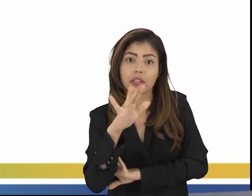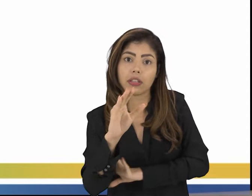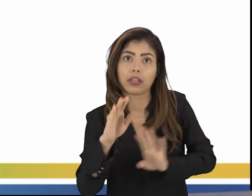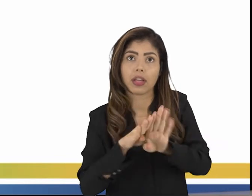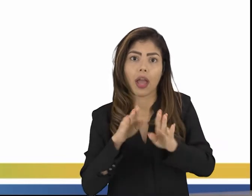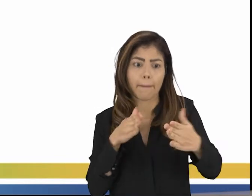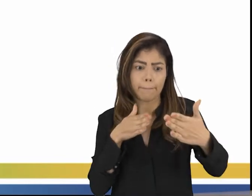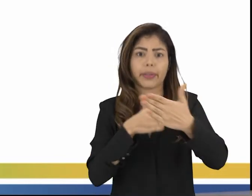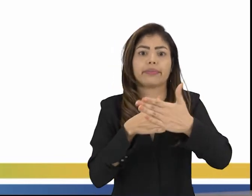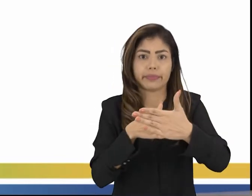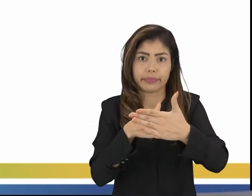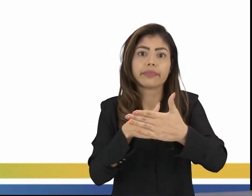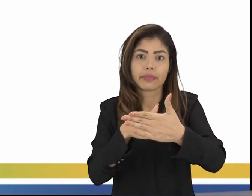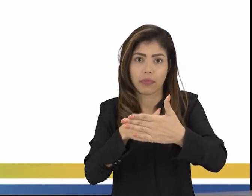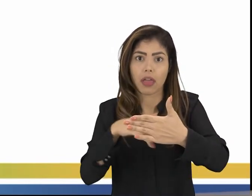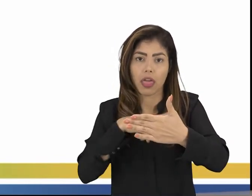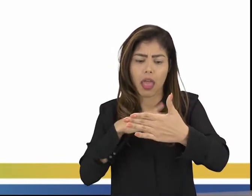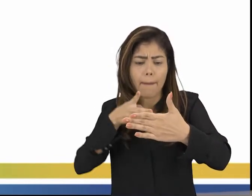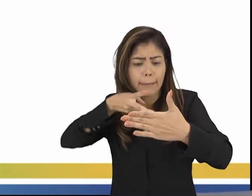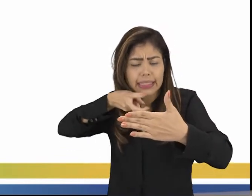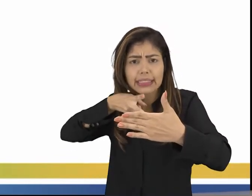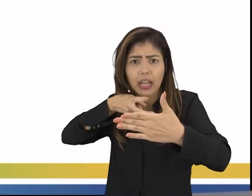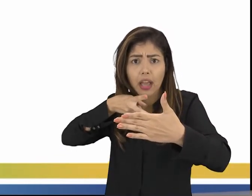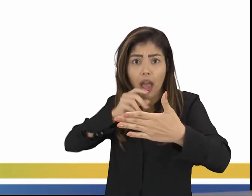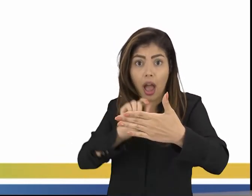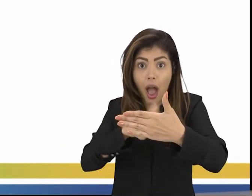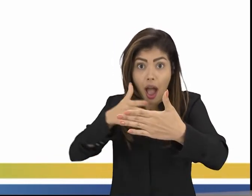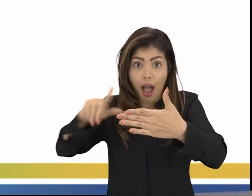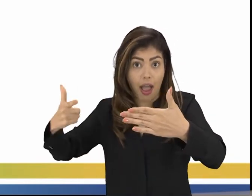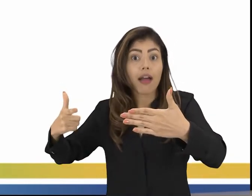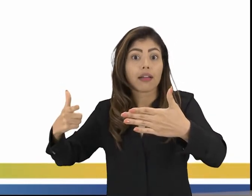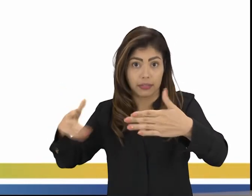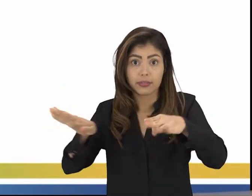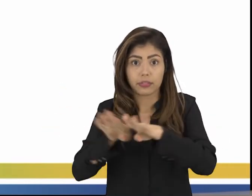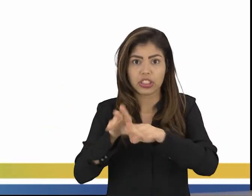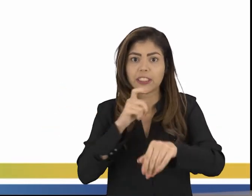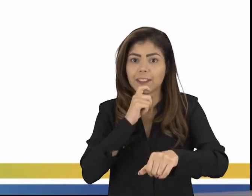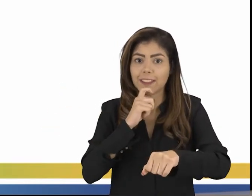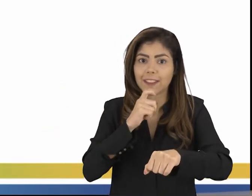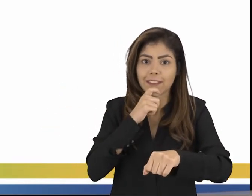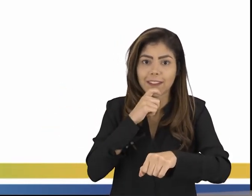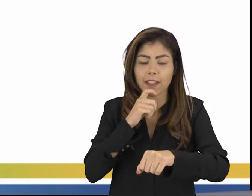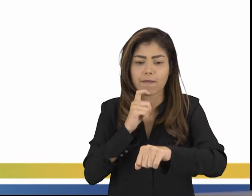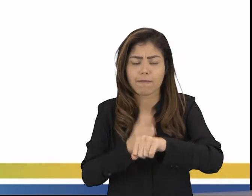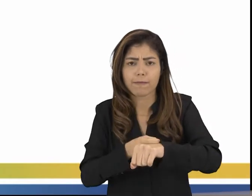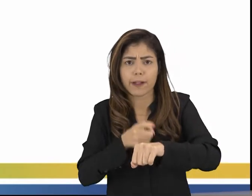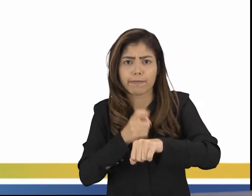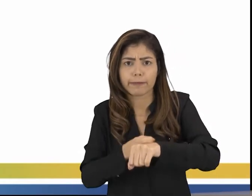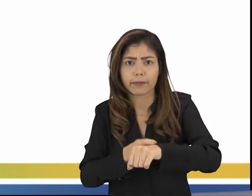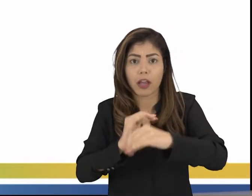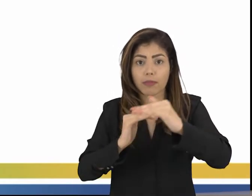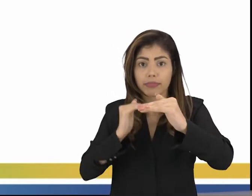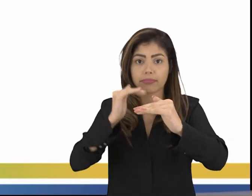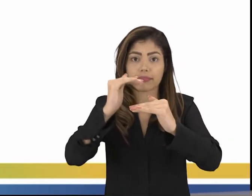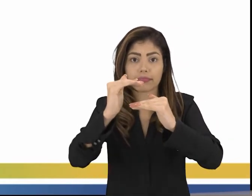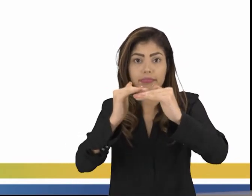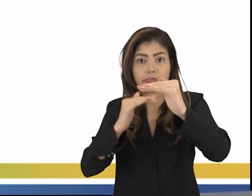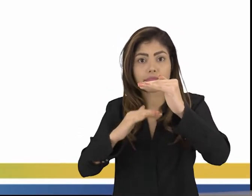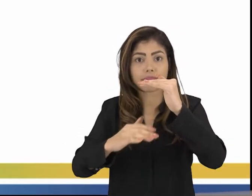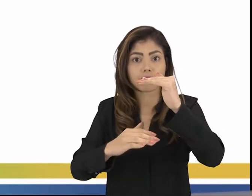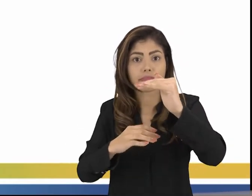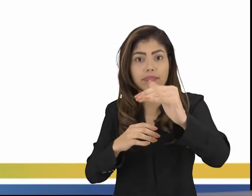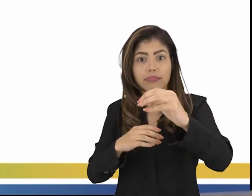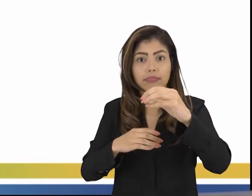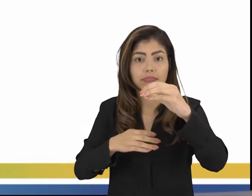naquele iceberg, você percebe que é uma grande rocha de gelo que está submersa no